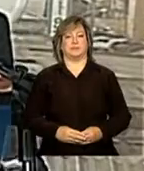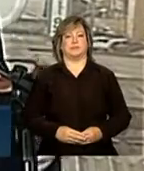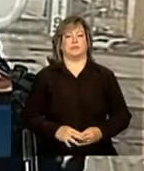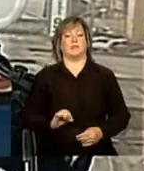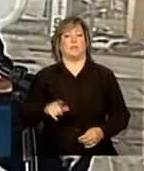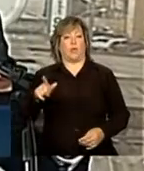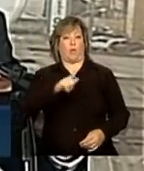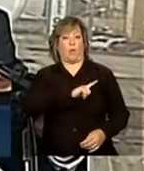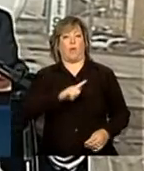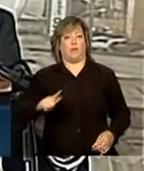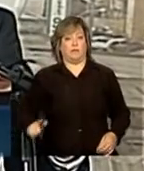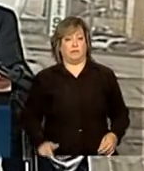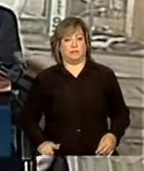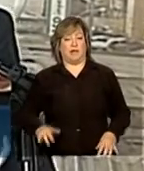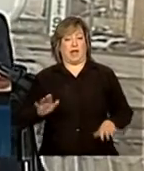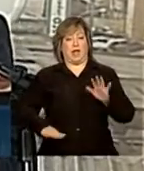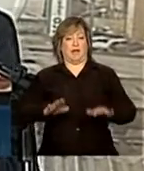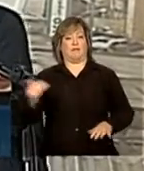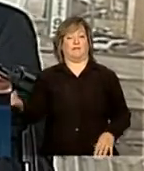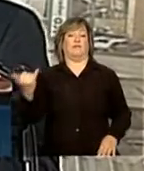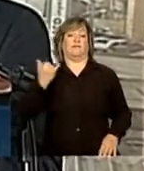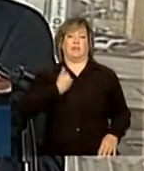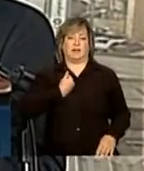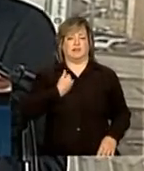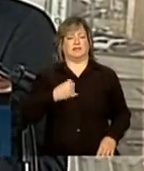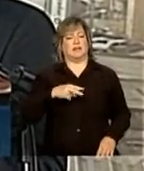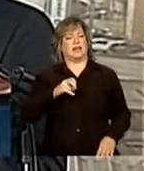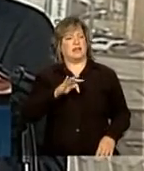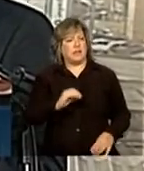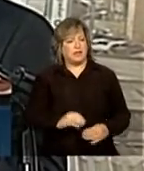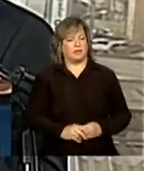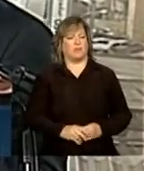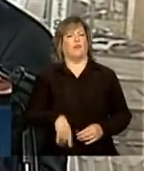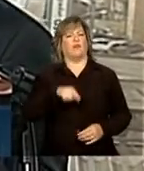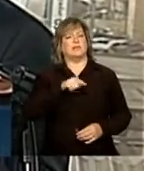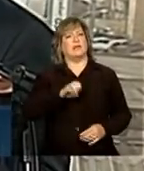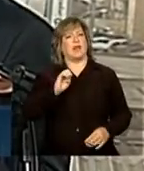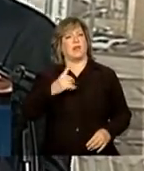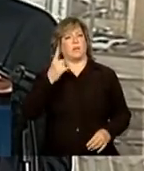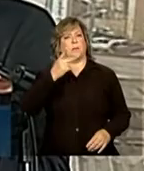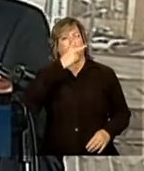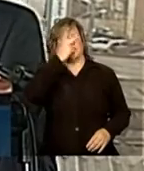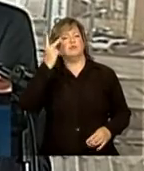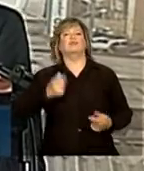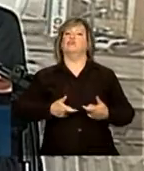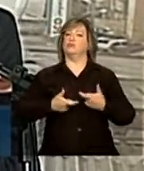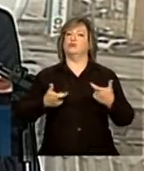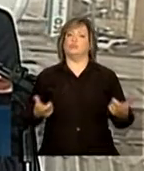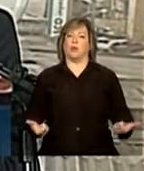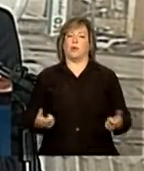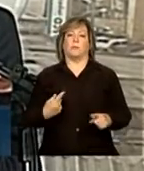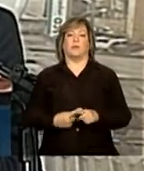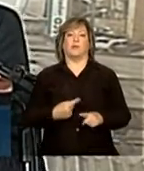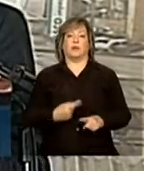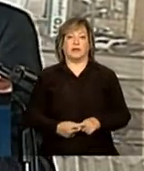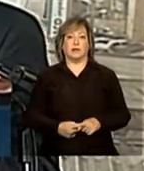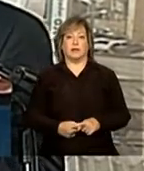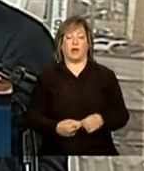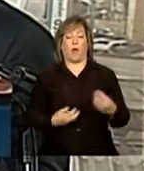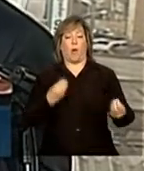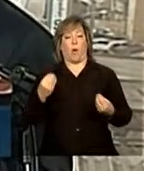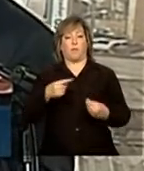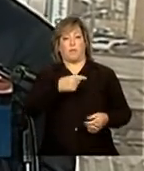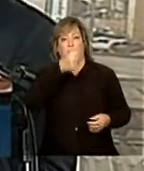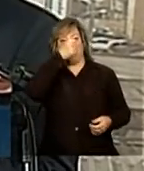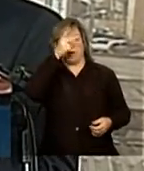quando e diz assim: Neto, você é um cara de sorte, porque como prefeito